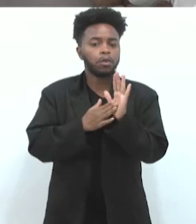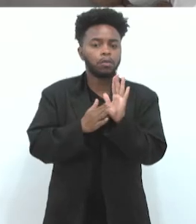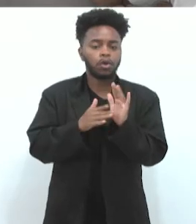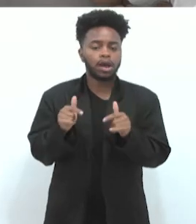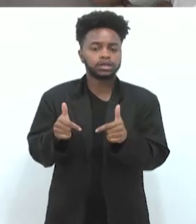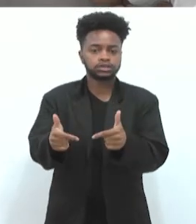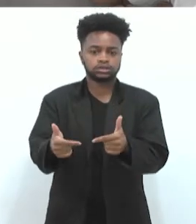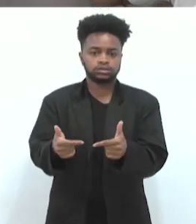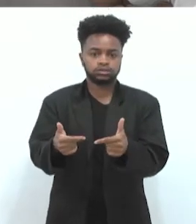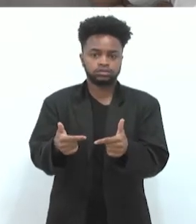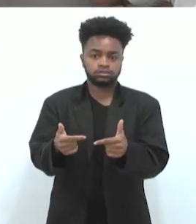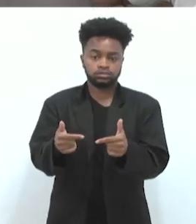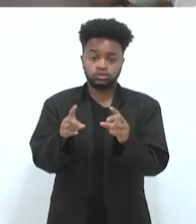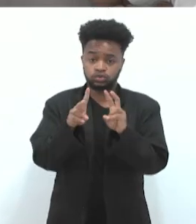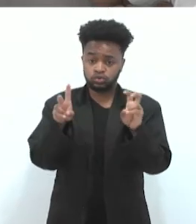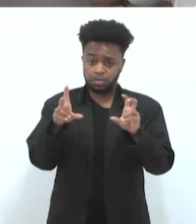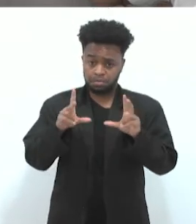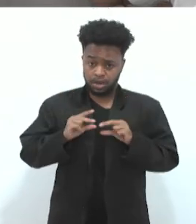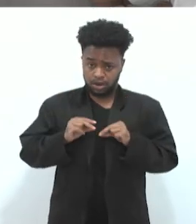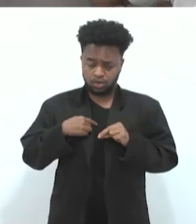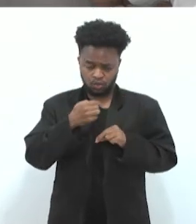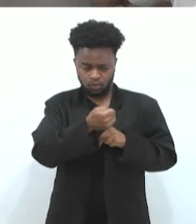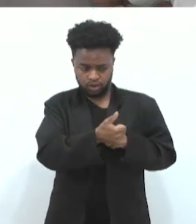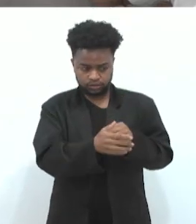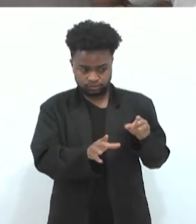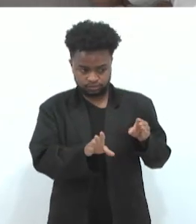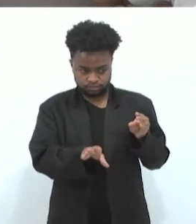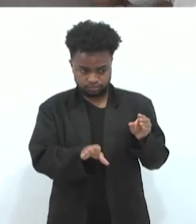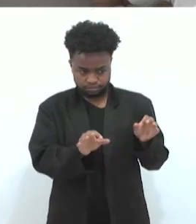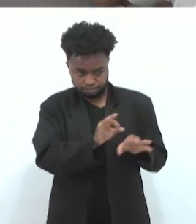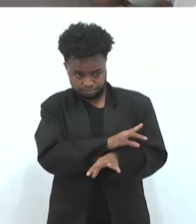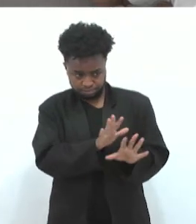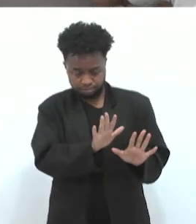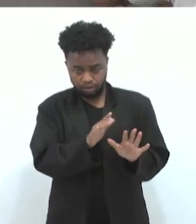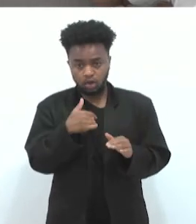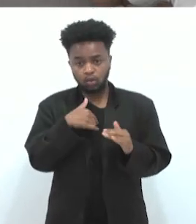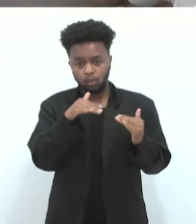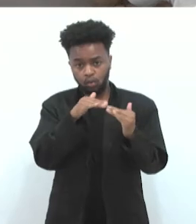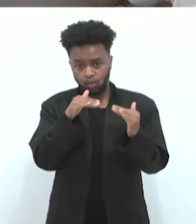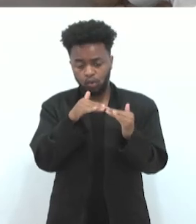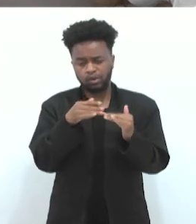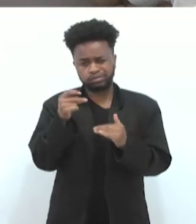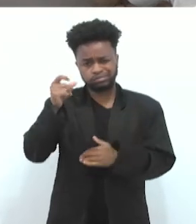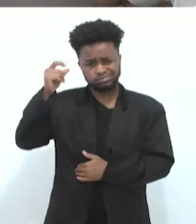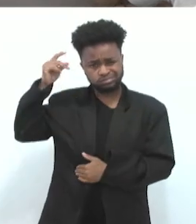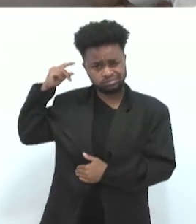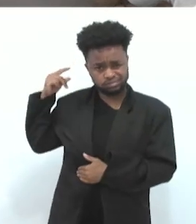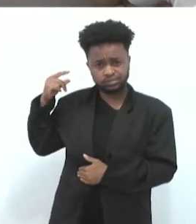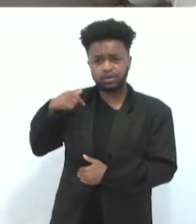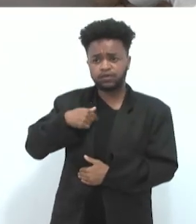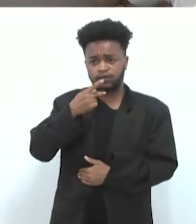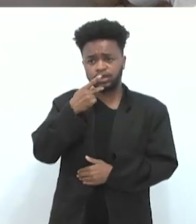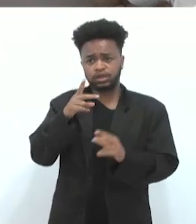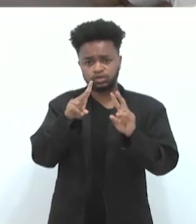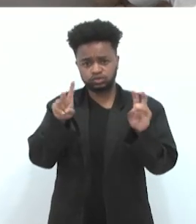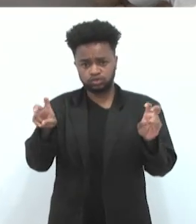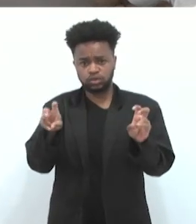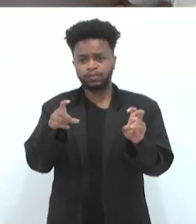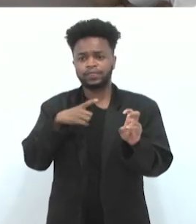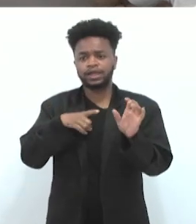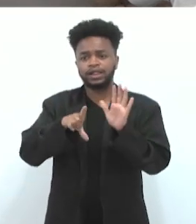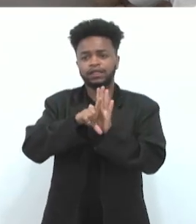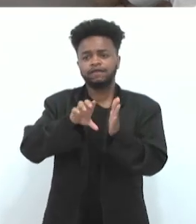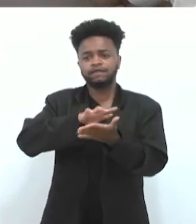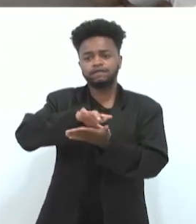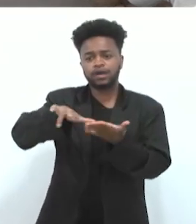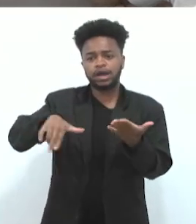isso. Quanto ao mérito, só para concluir aqui, eu concordo completamente. Muito antes, lá atrás, eu me insurgia contra isso. Várias leis